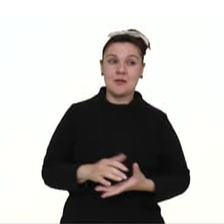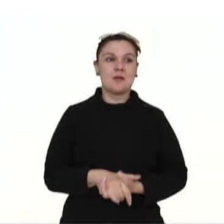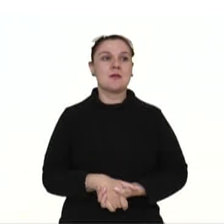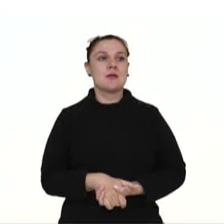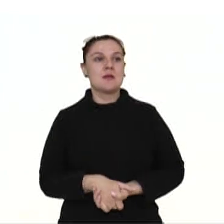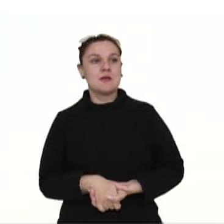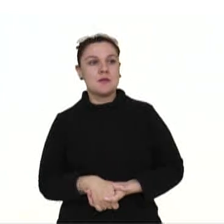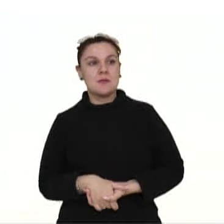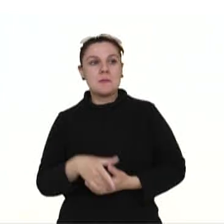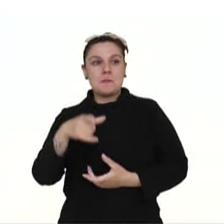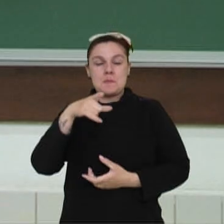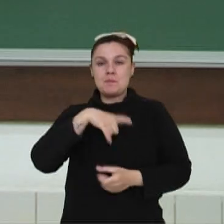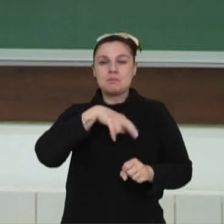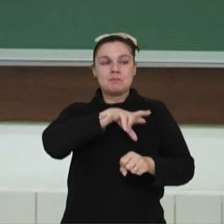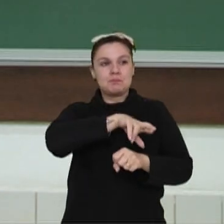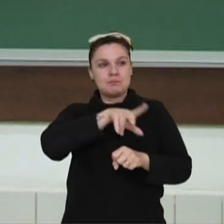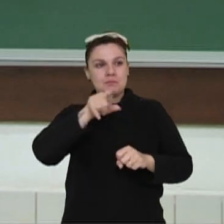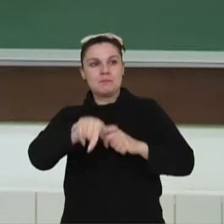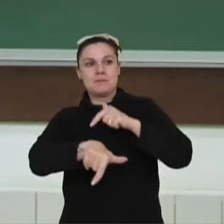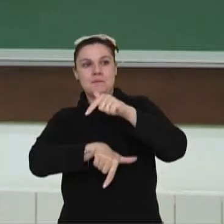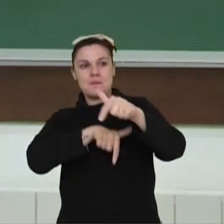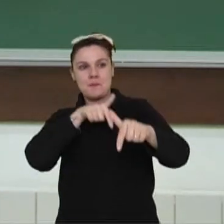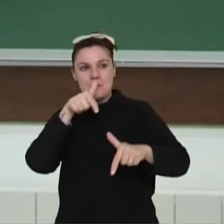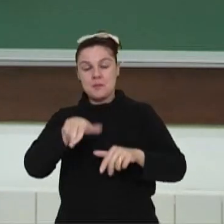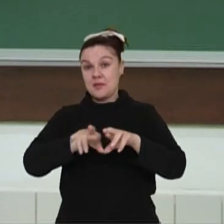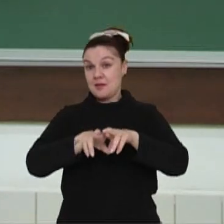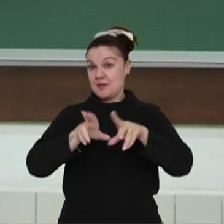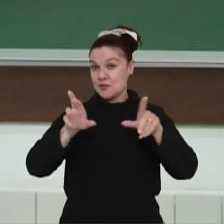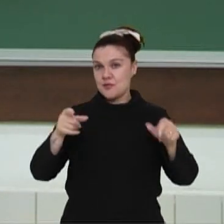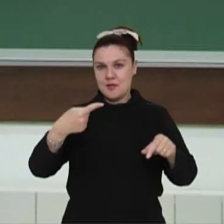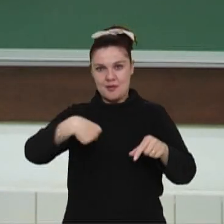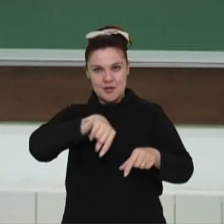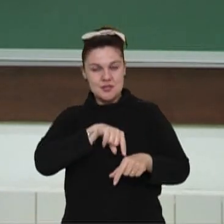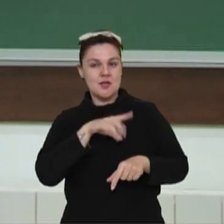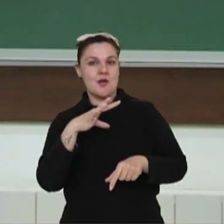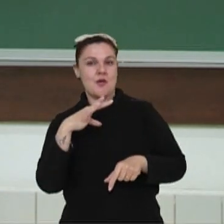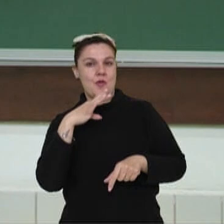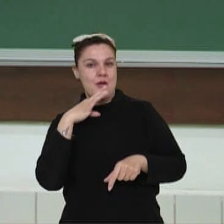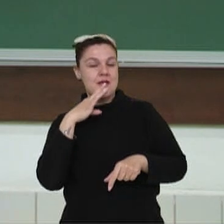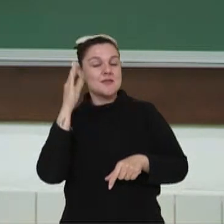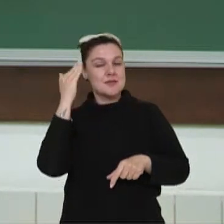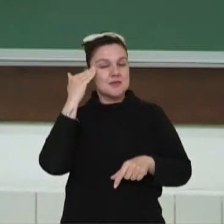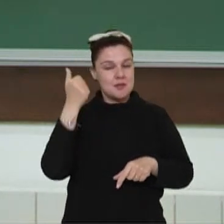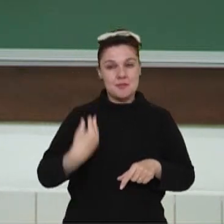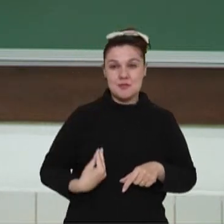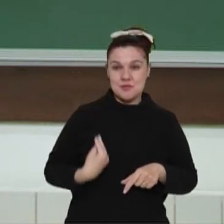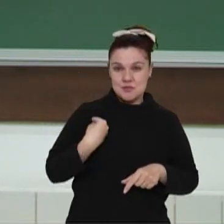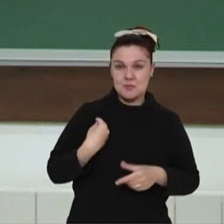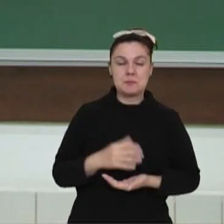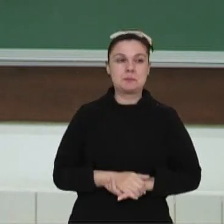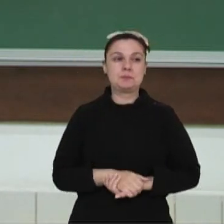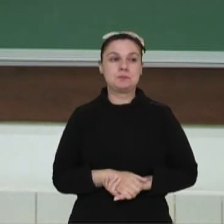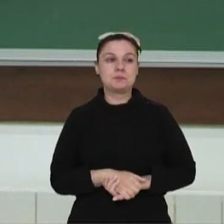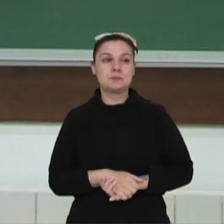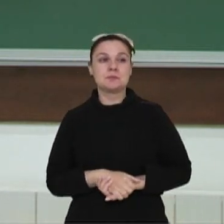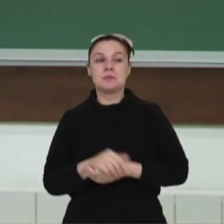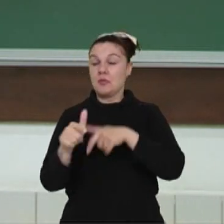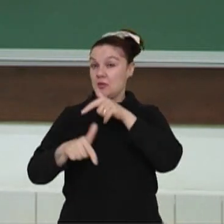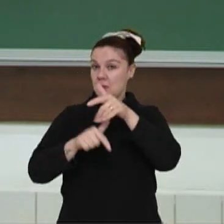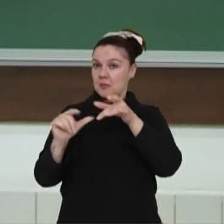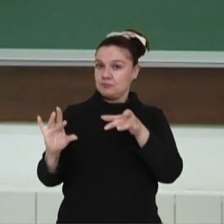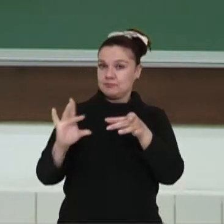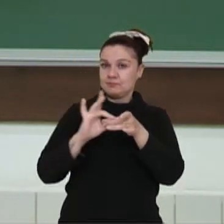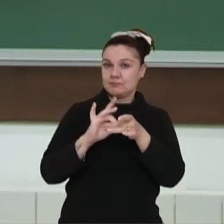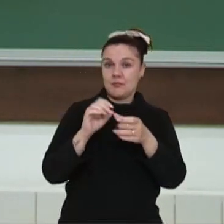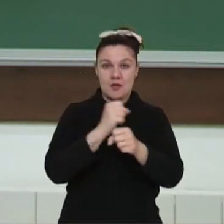isso, existem formas de trabalho diferentes da que a gente conhece, da que a gente vive, né? Então, um trabalho atrelado à